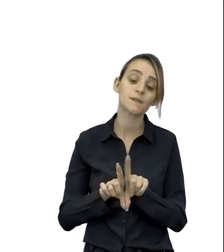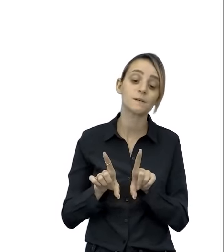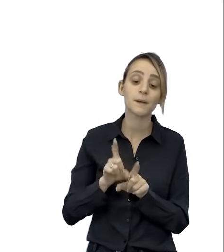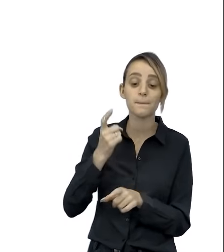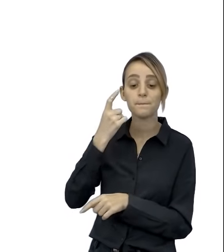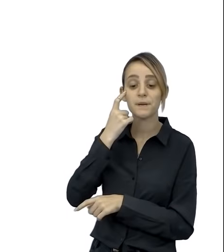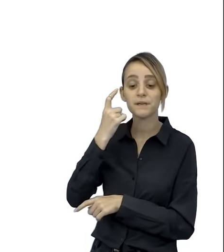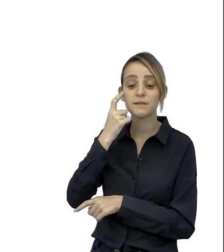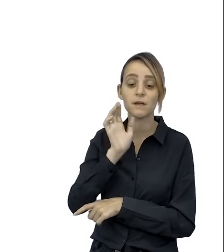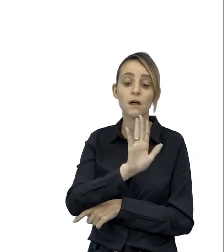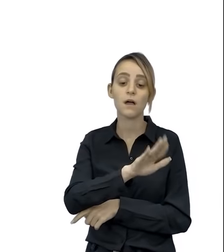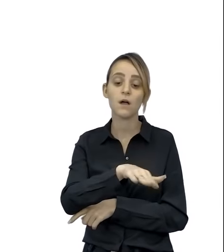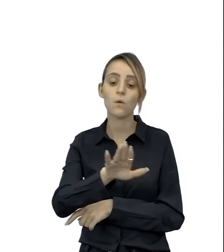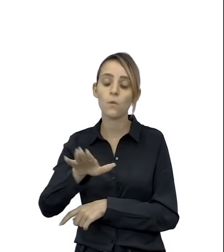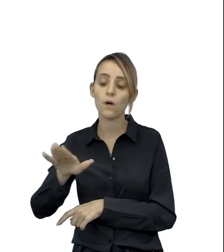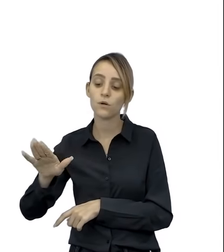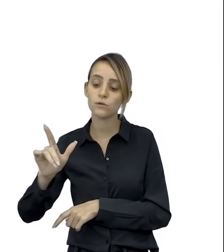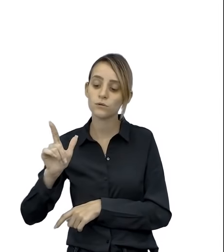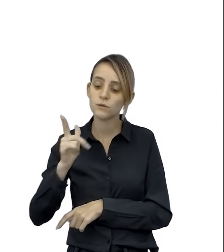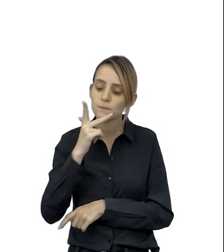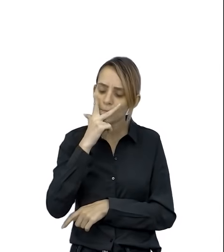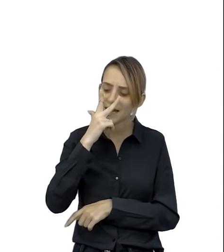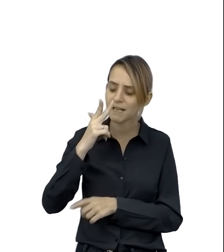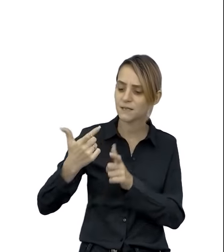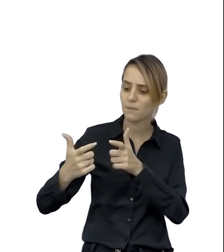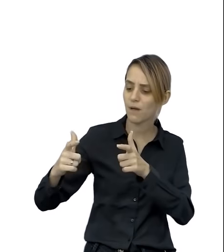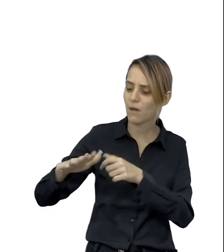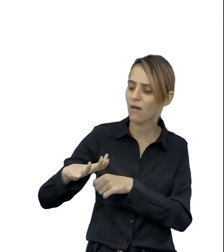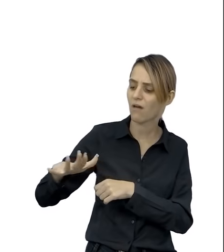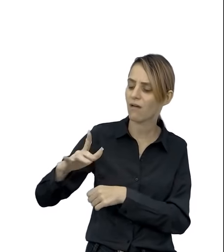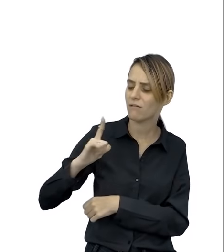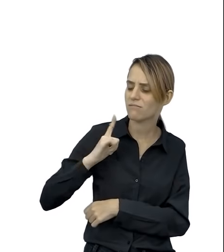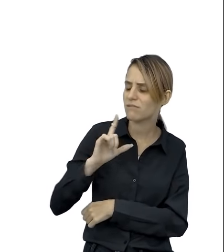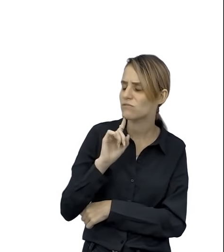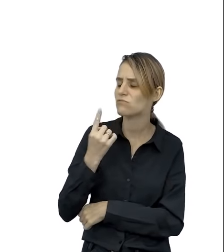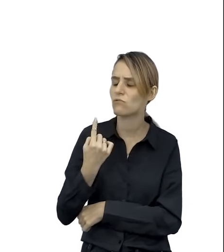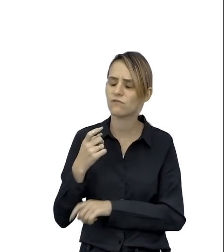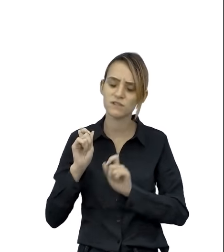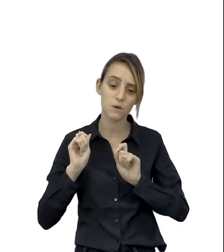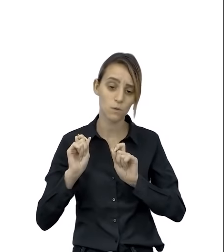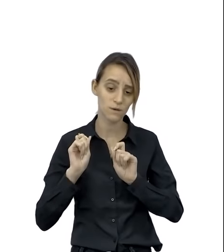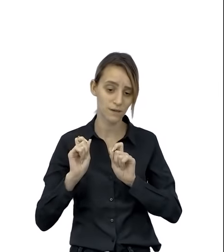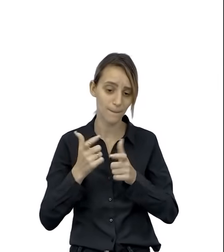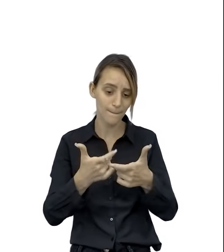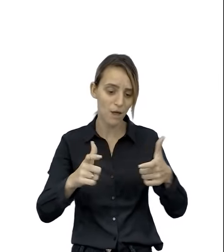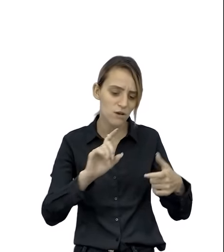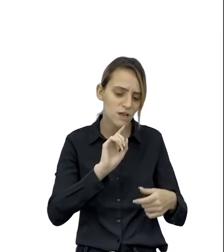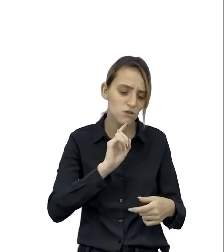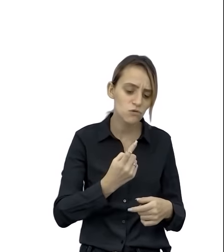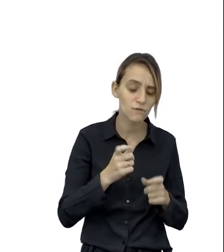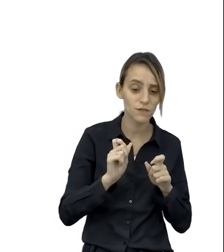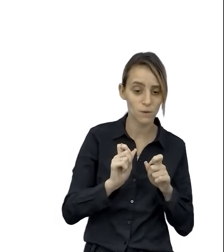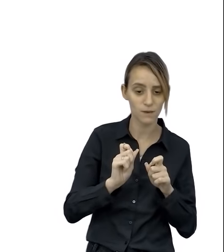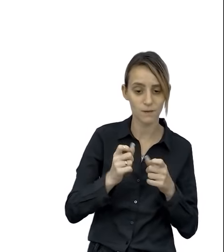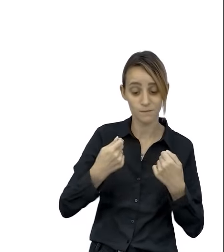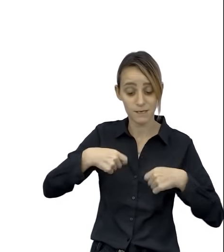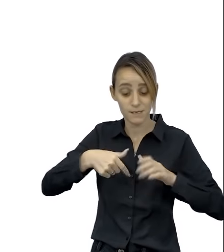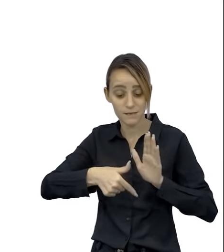que os estudantes têm apresentado mais dúvidas. E, por último, fazer um estudo do